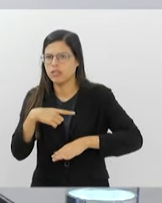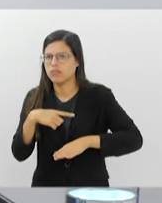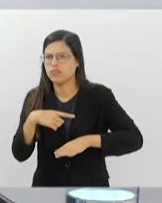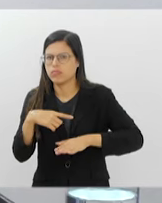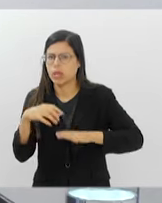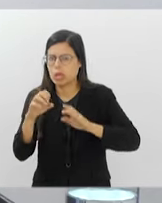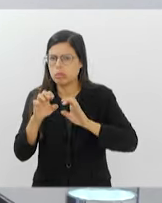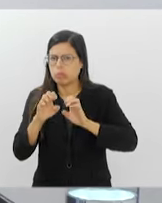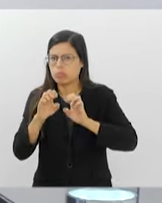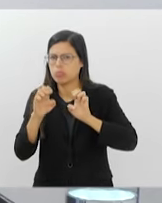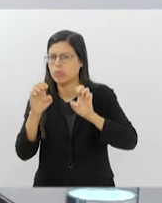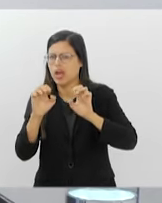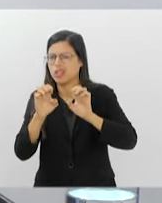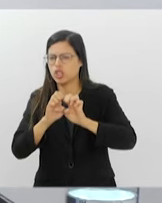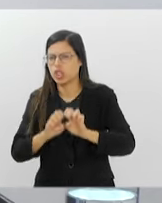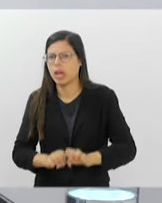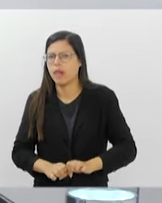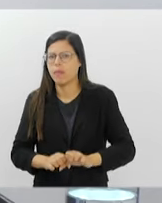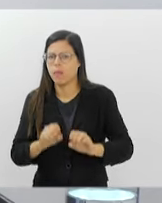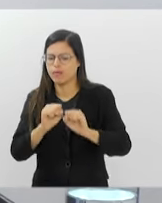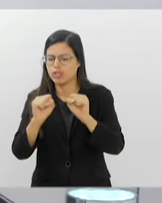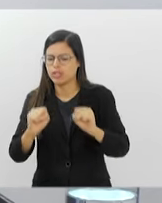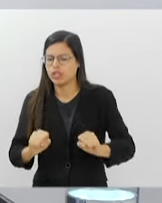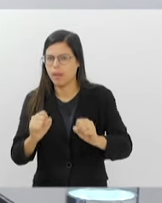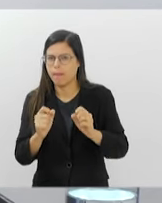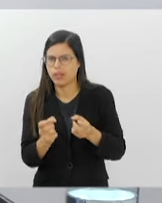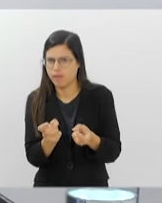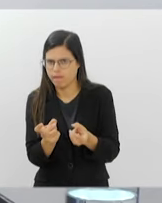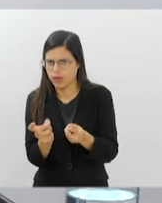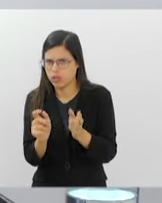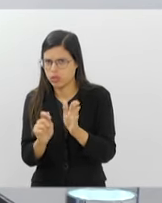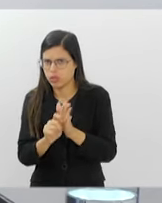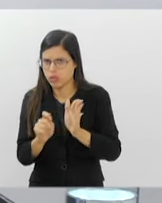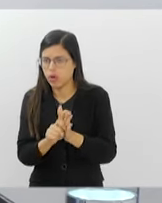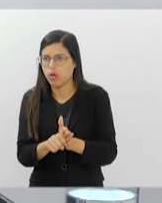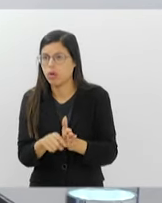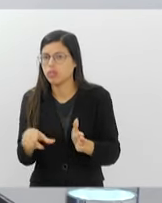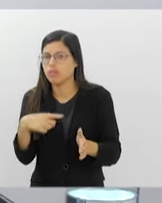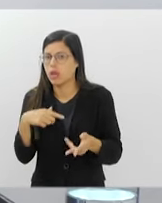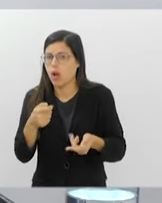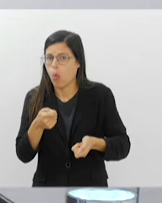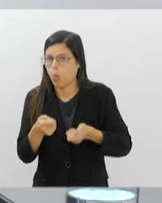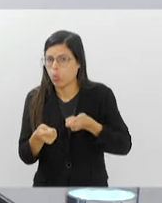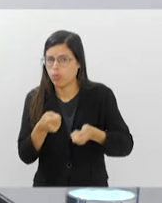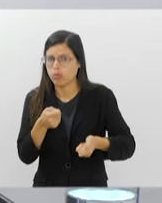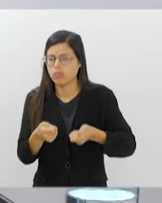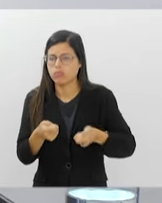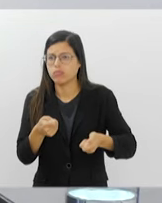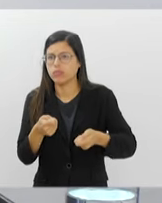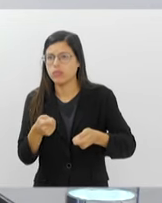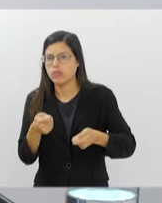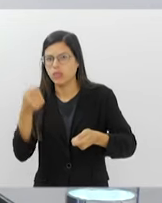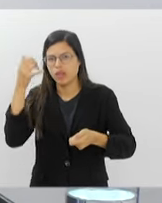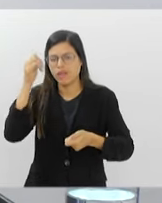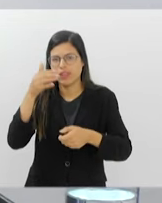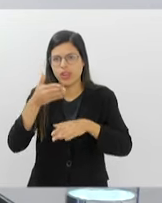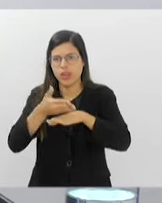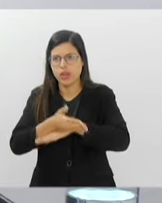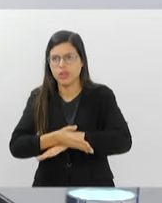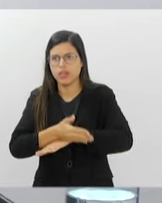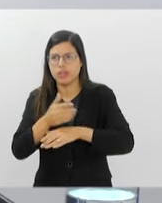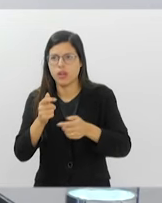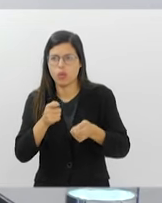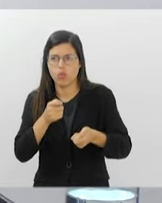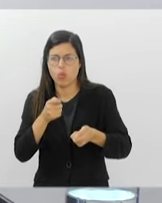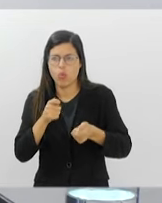então é importante a gente saber haverá controle de acesso para que não entrem com droga nas portarias ou será